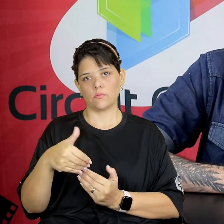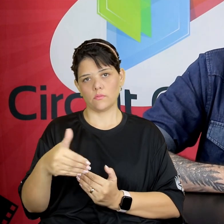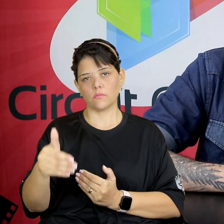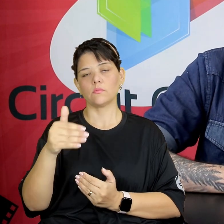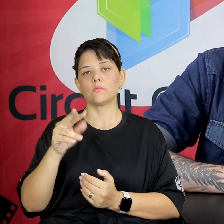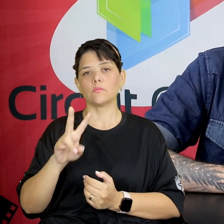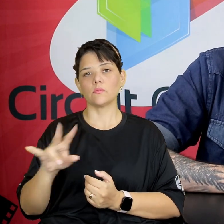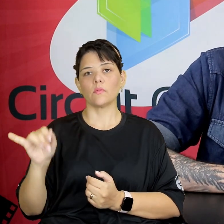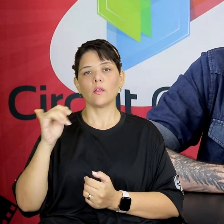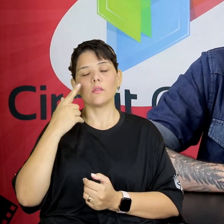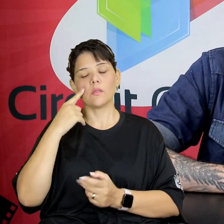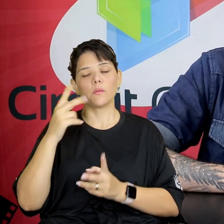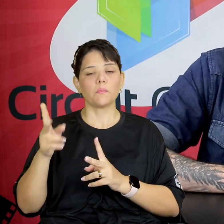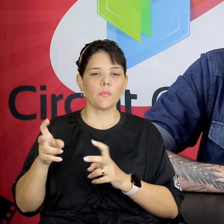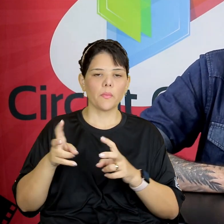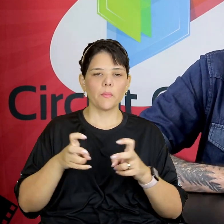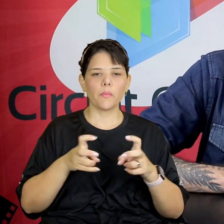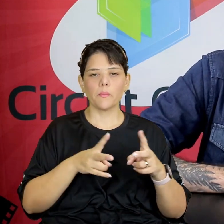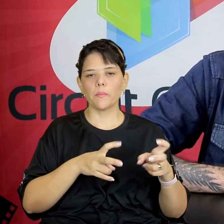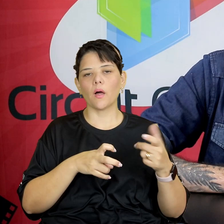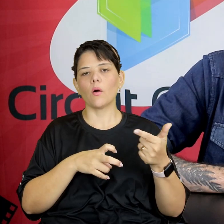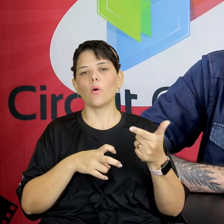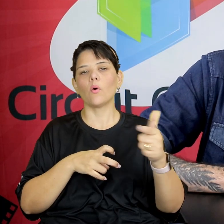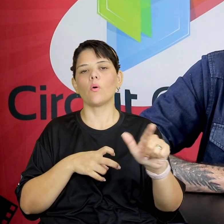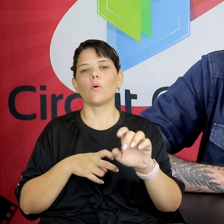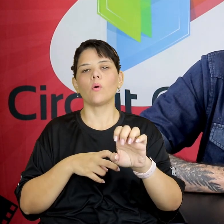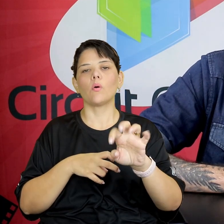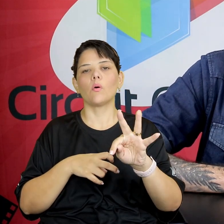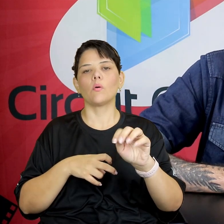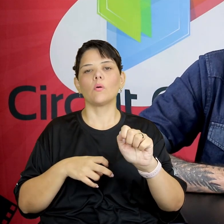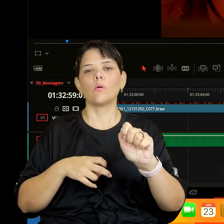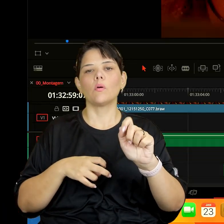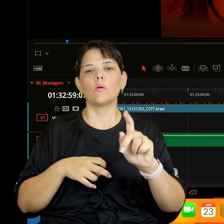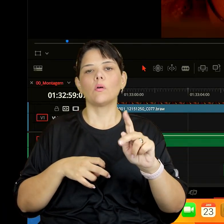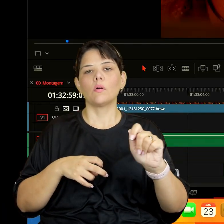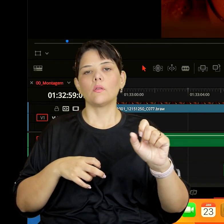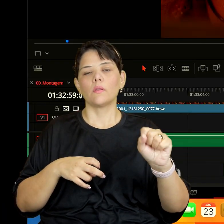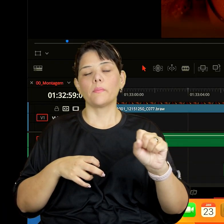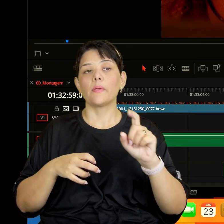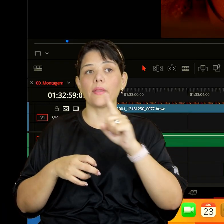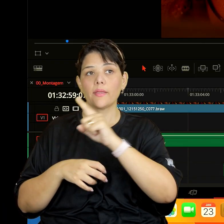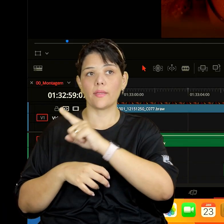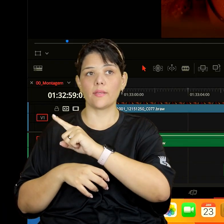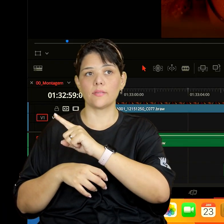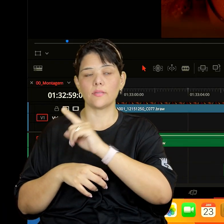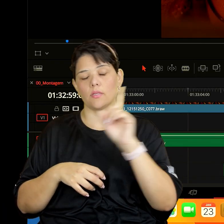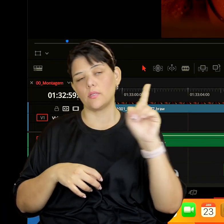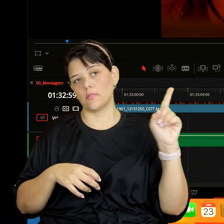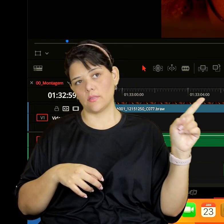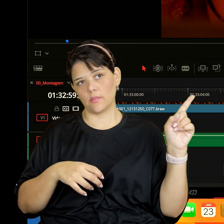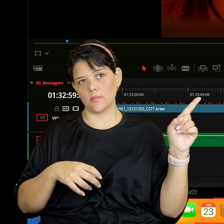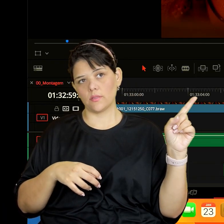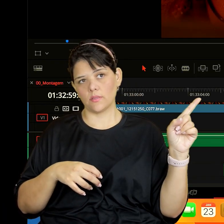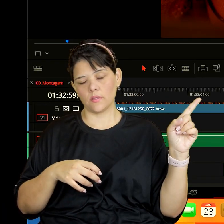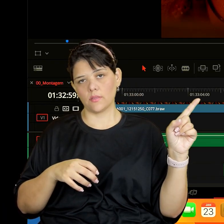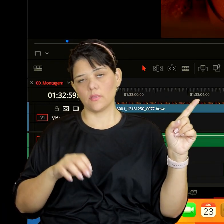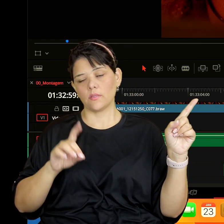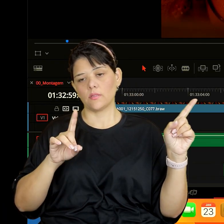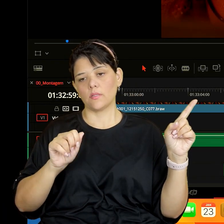vai explorando outras etapas. Por exemplo, quem não conhece, esse é o DaVinci Resolve, ok? É o software de edição da